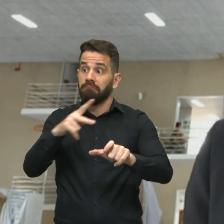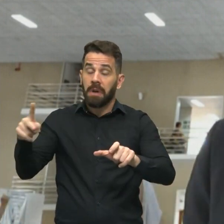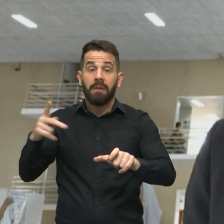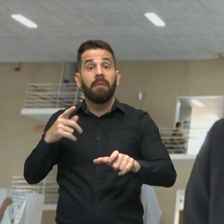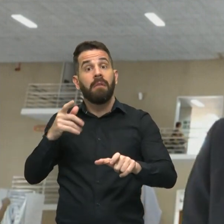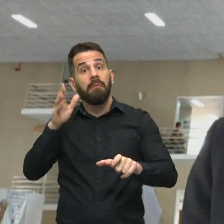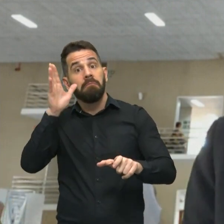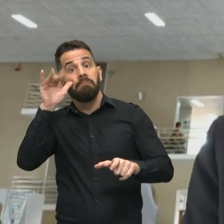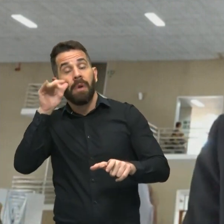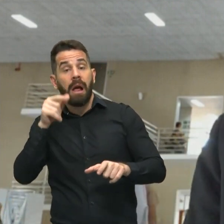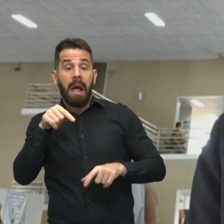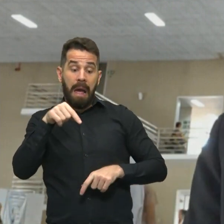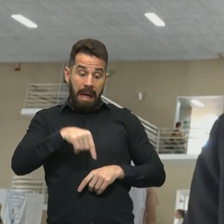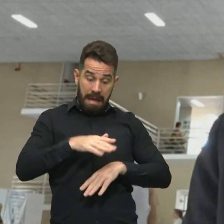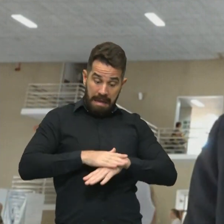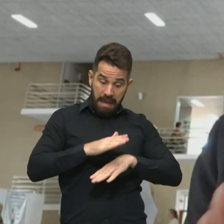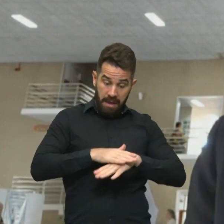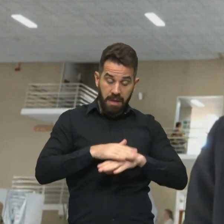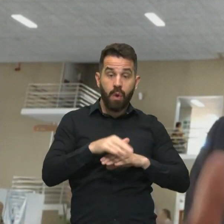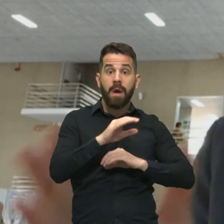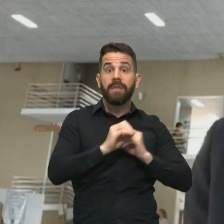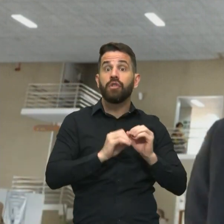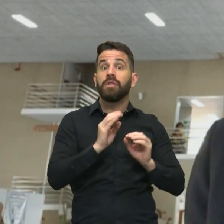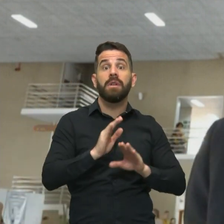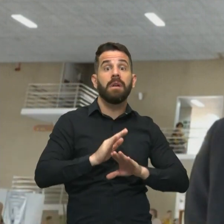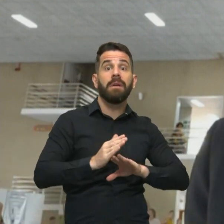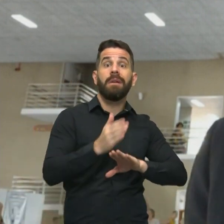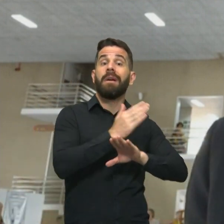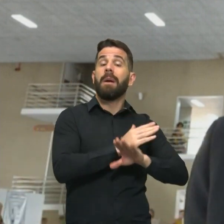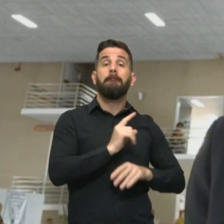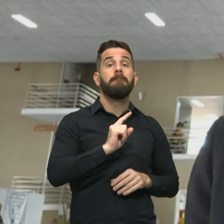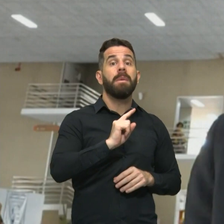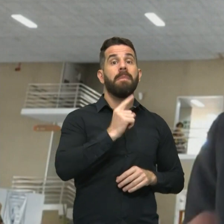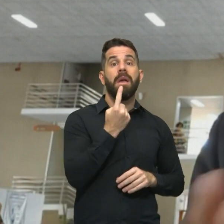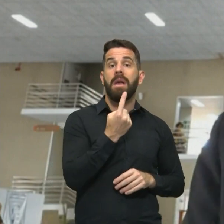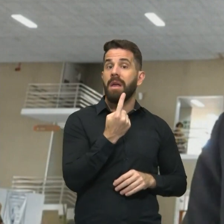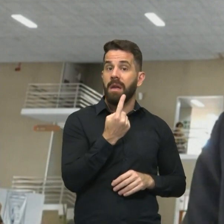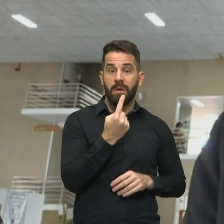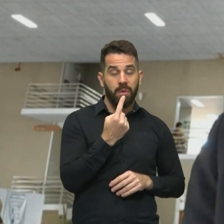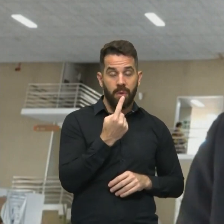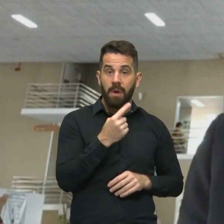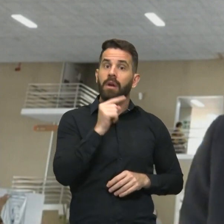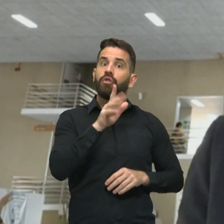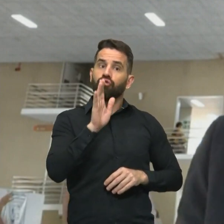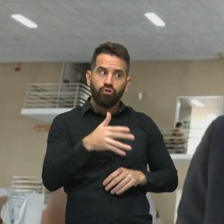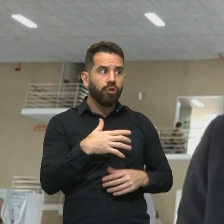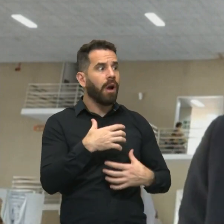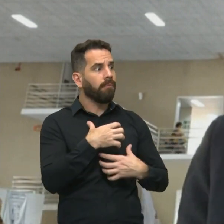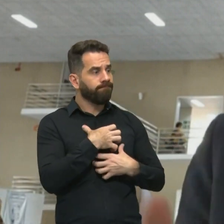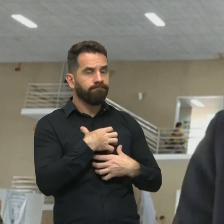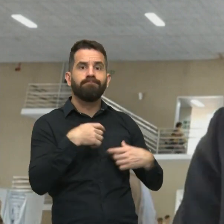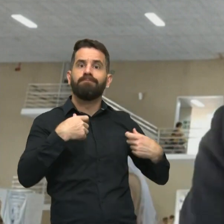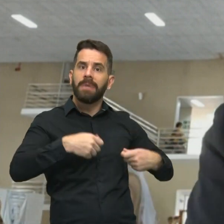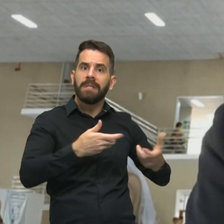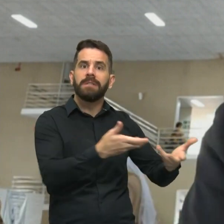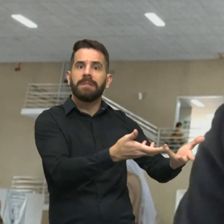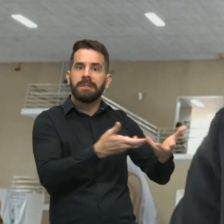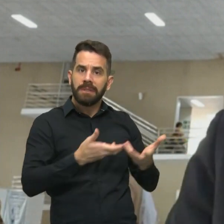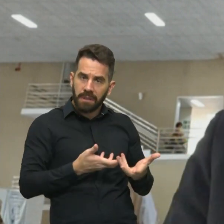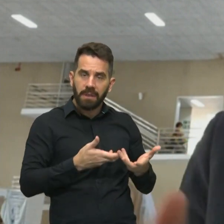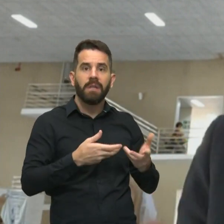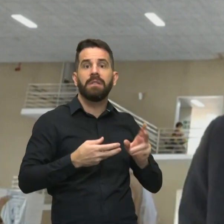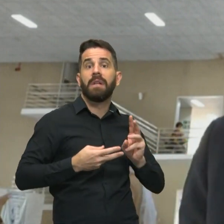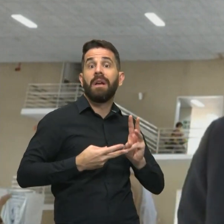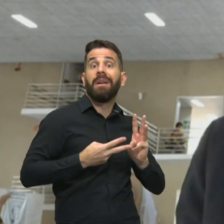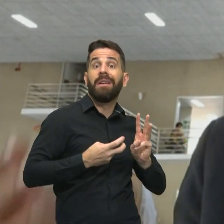antes da lei de cotas. Lá em 2008, nós já vimos a necessidade de trazer aqui indígenas e quilombolas para dizer, olha, a UFG também é um território indígena,